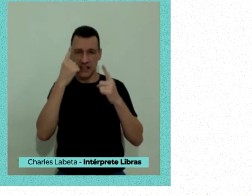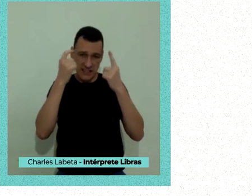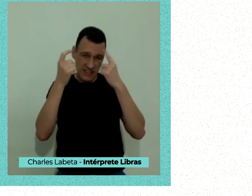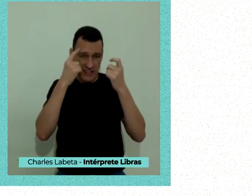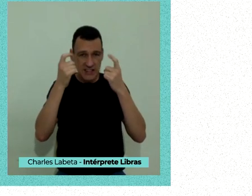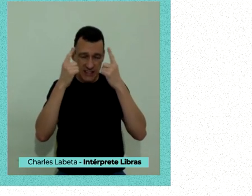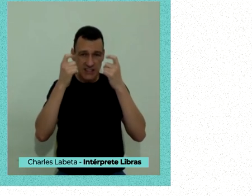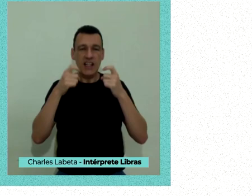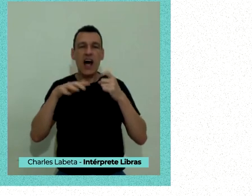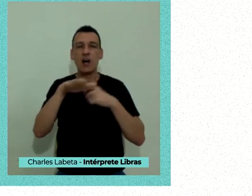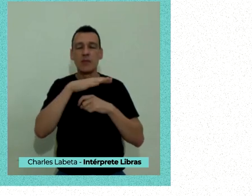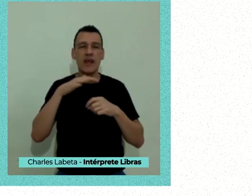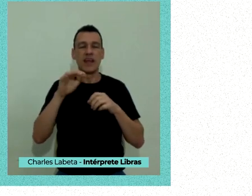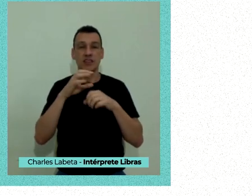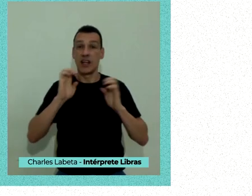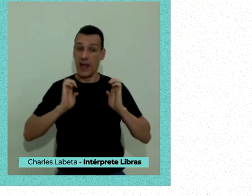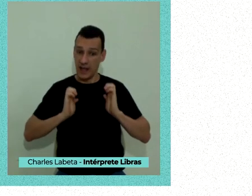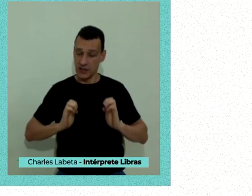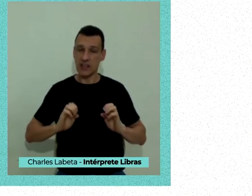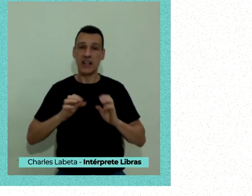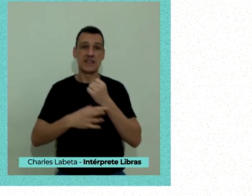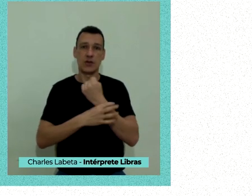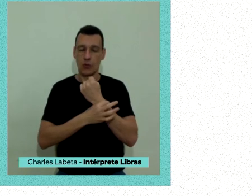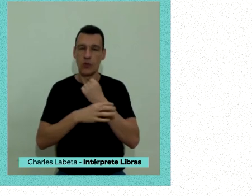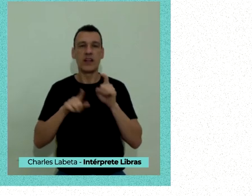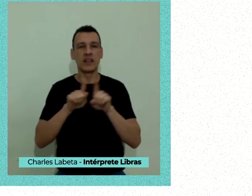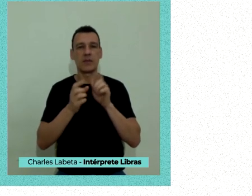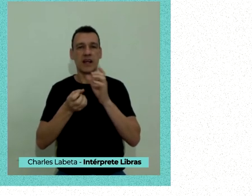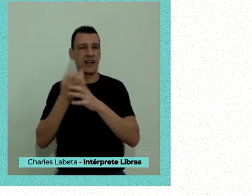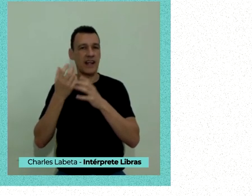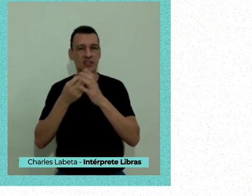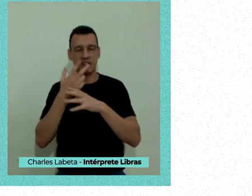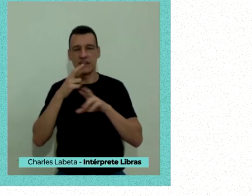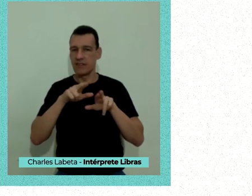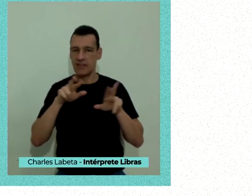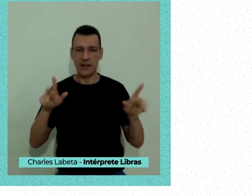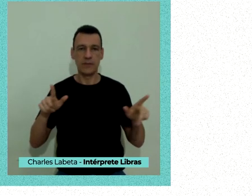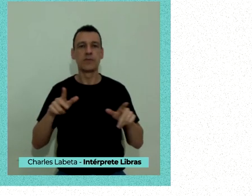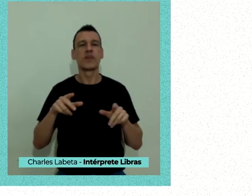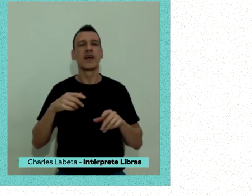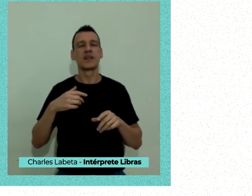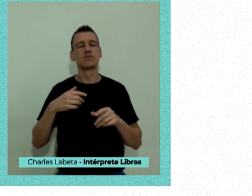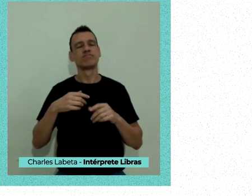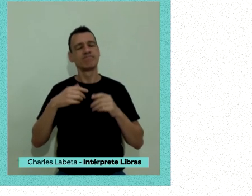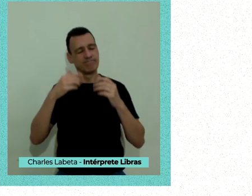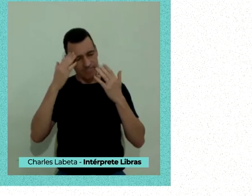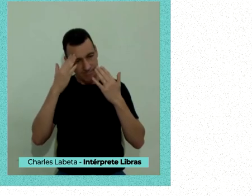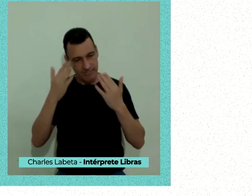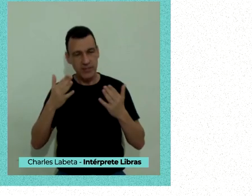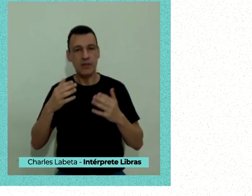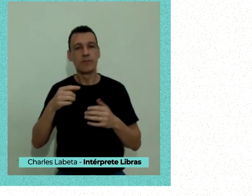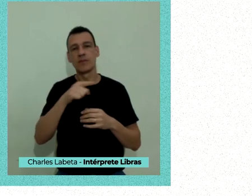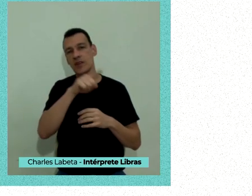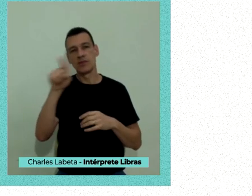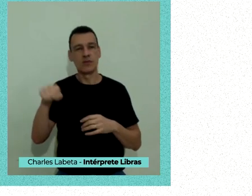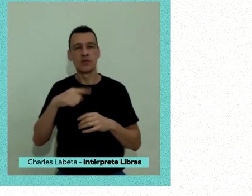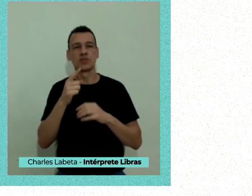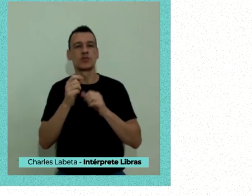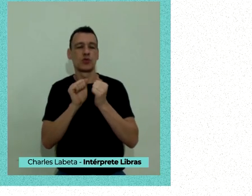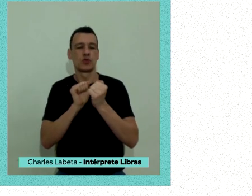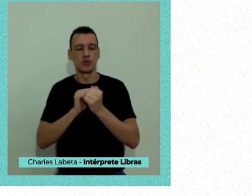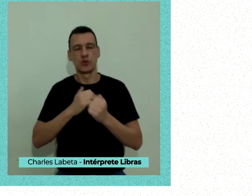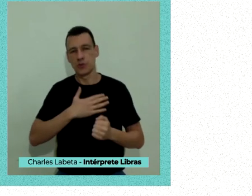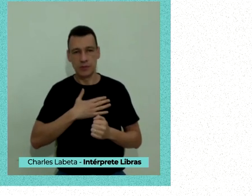e criativas. O meu agradecimento emocionado por sua companhia nessas duas últimas